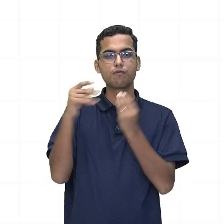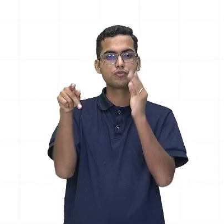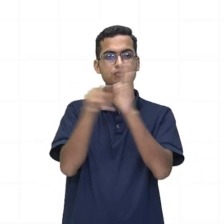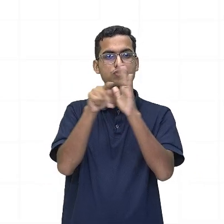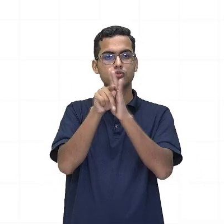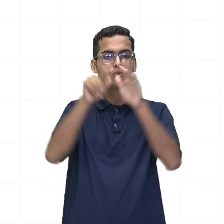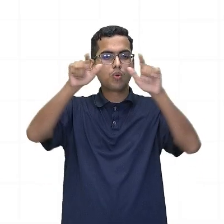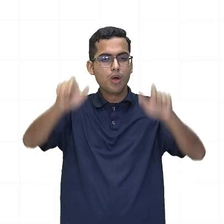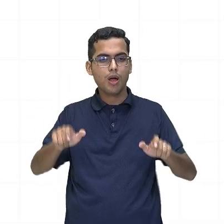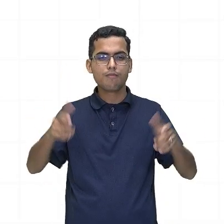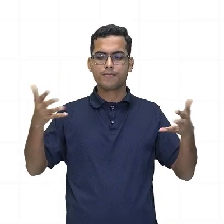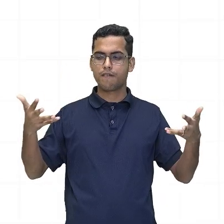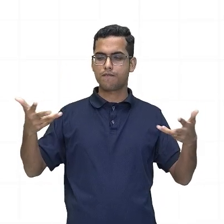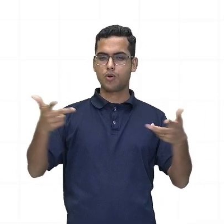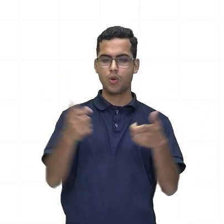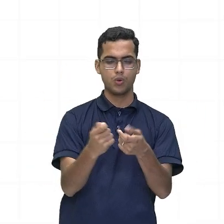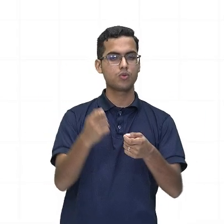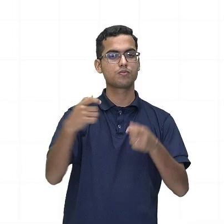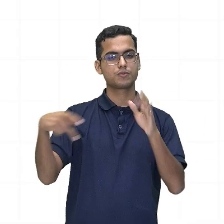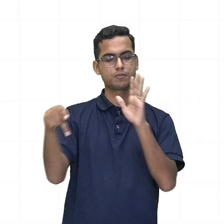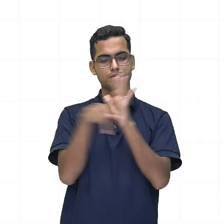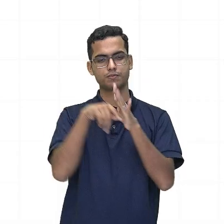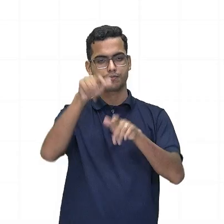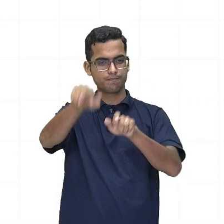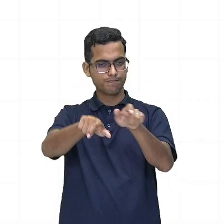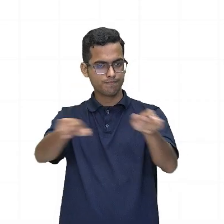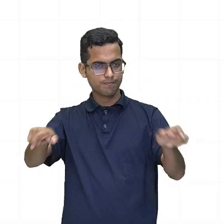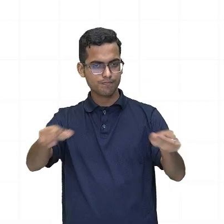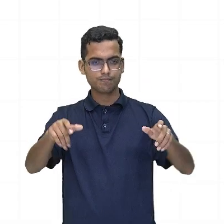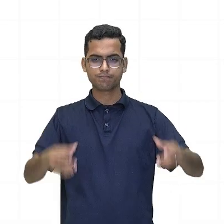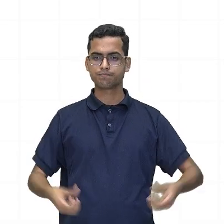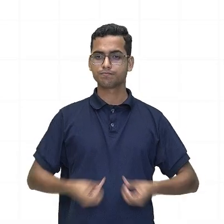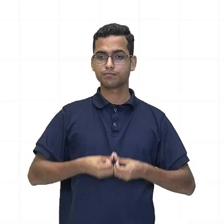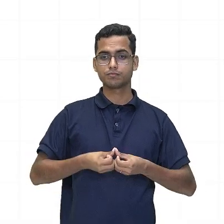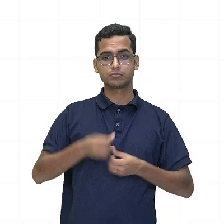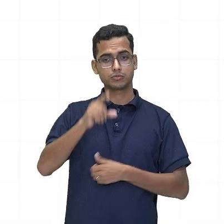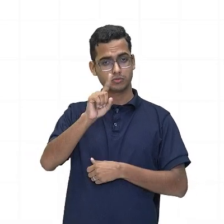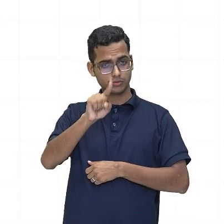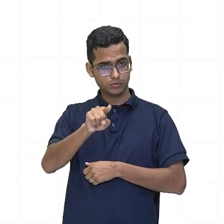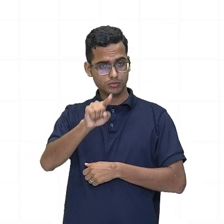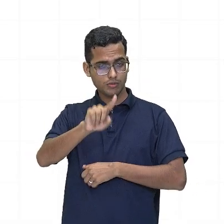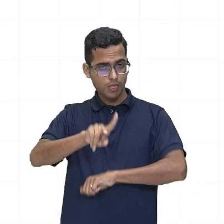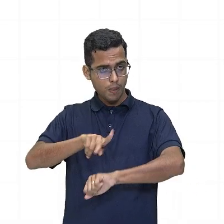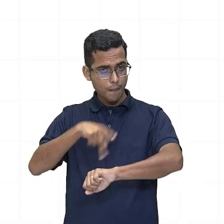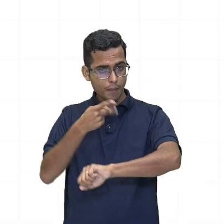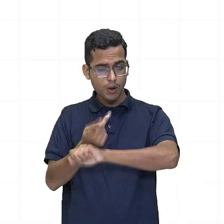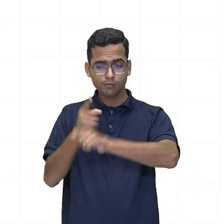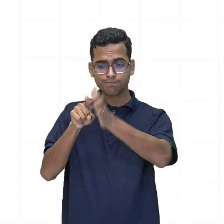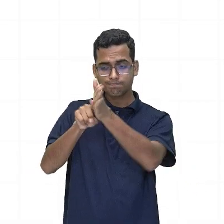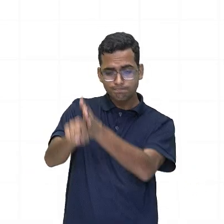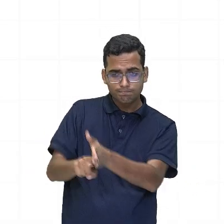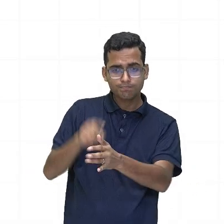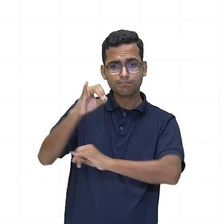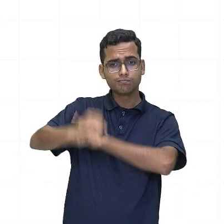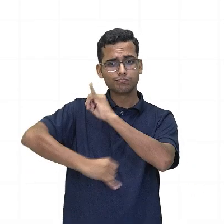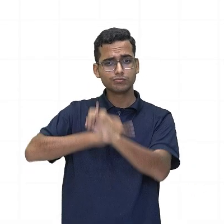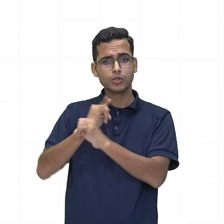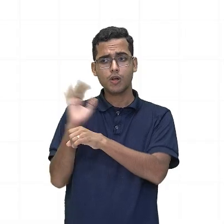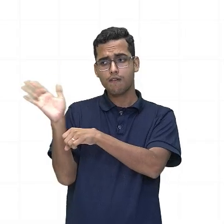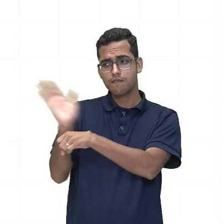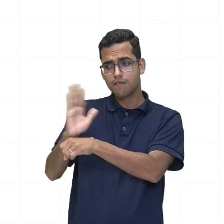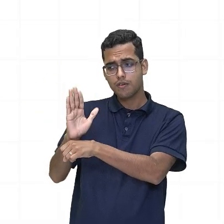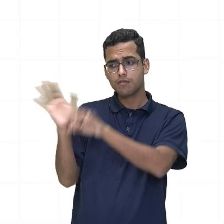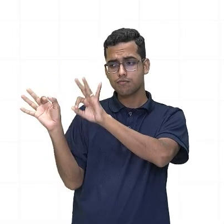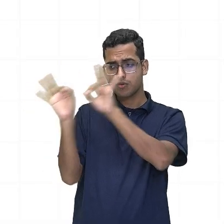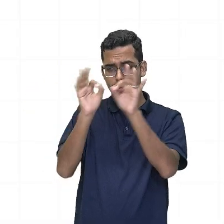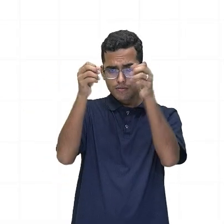interessante, né? Depois, mais tarde, quem tiver interesse pode procurar na internet, tem muito vídeo legal sobre o budismo e